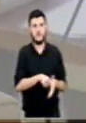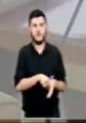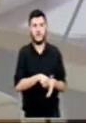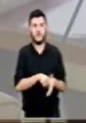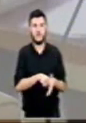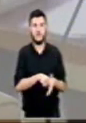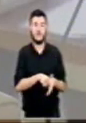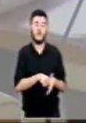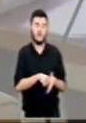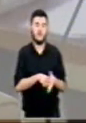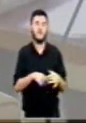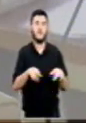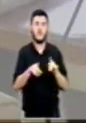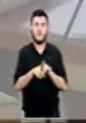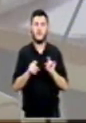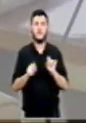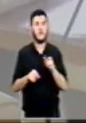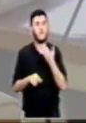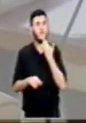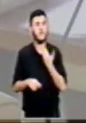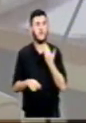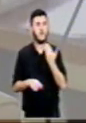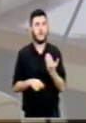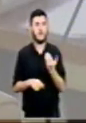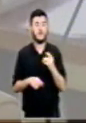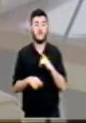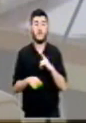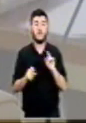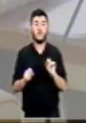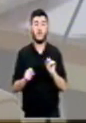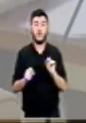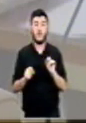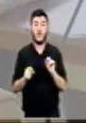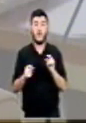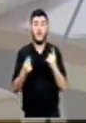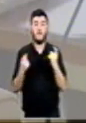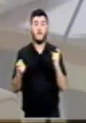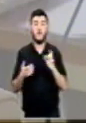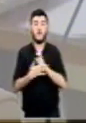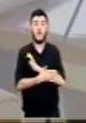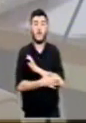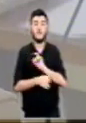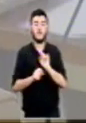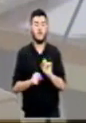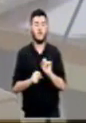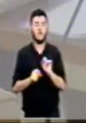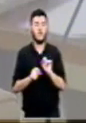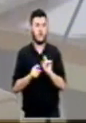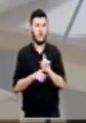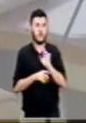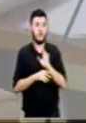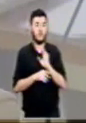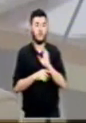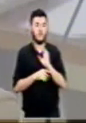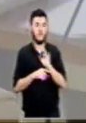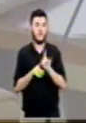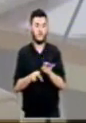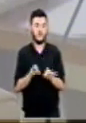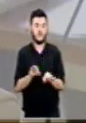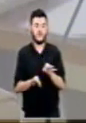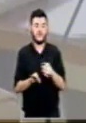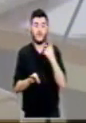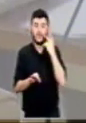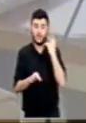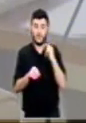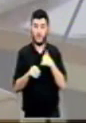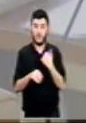de prorrogativa de foro por violação do princípio do juiz natural, estou a citar aqui, quantum satis